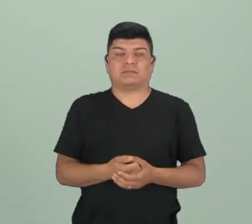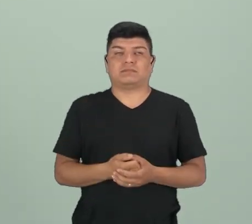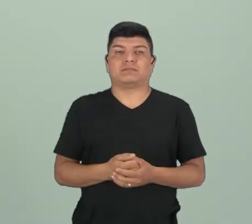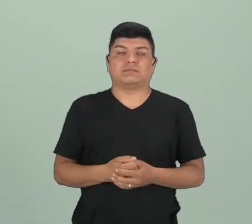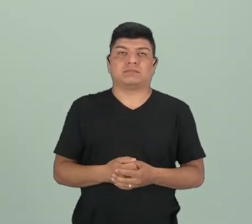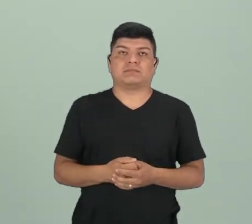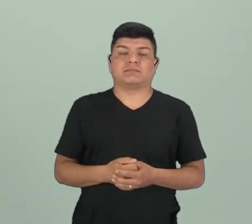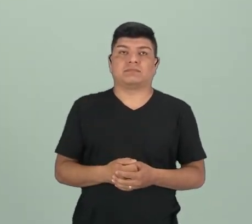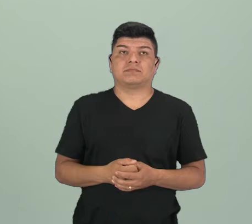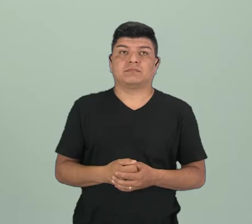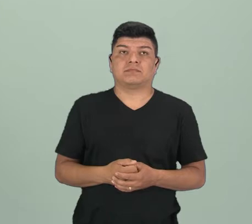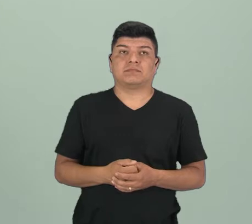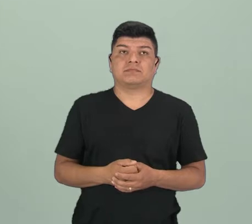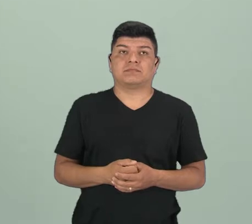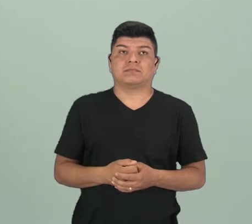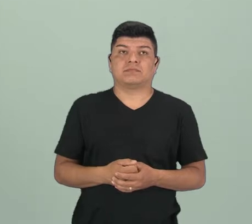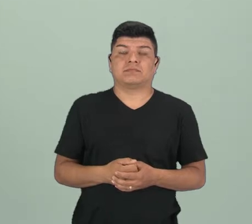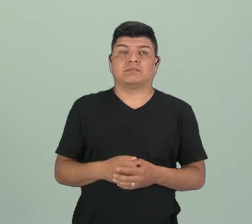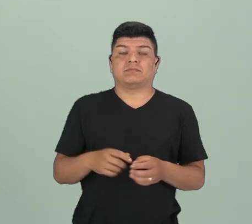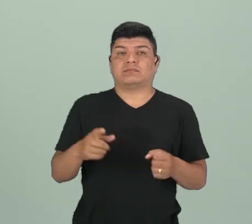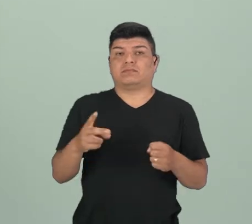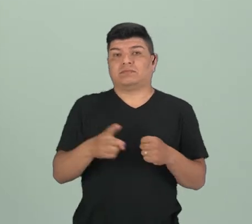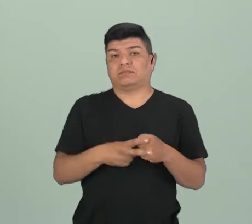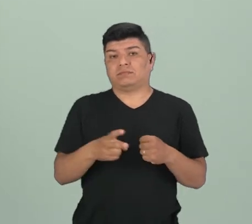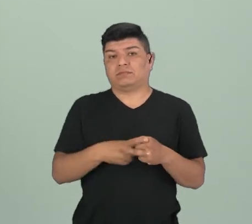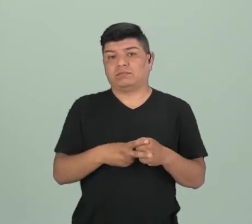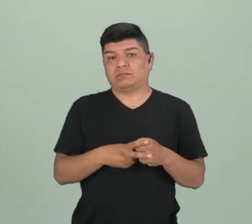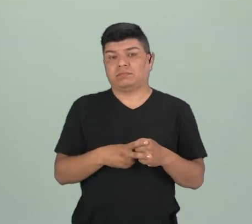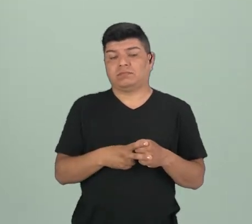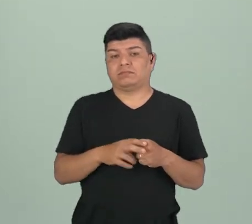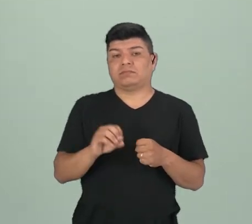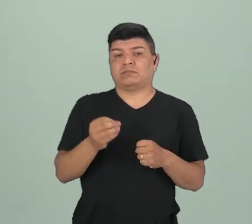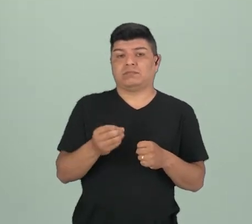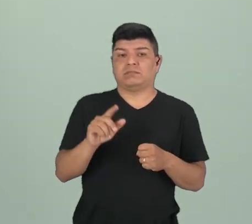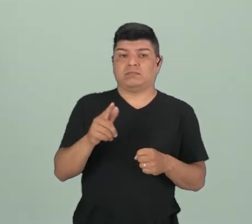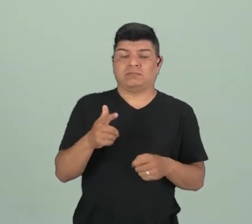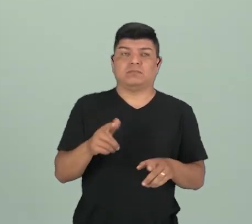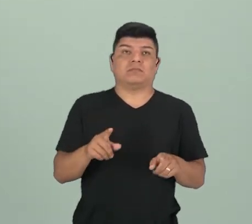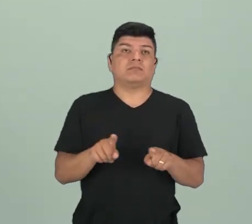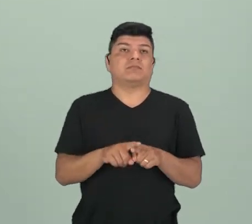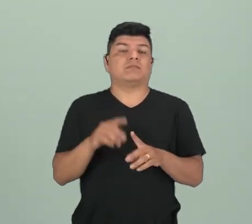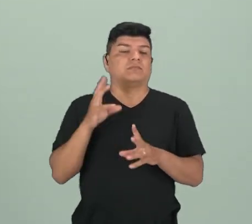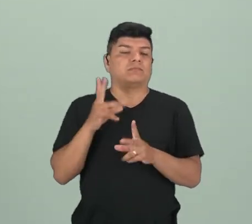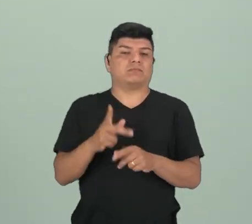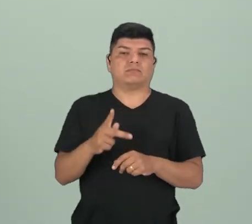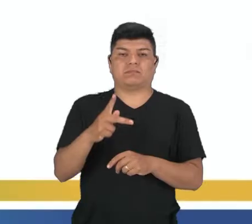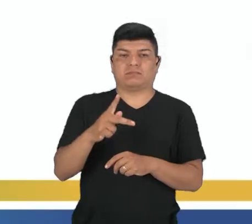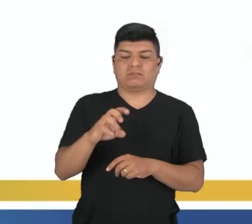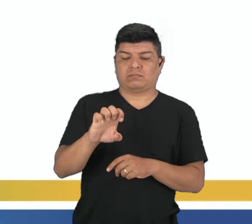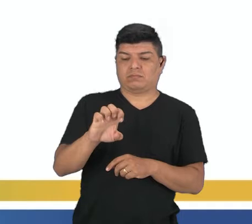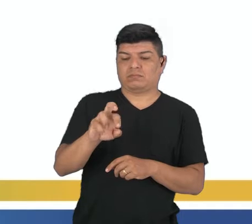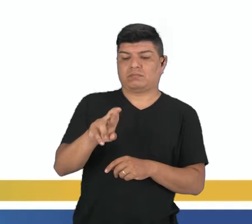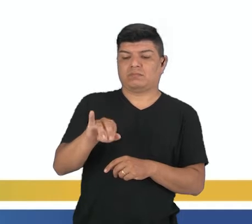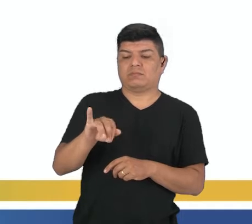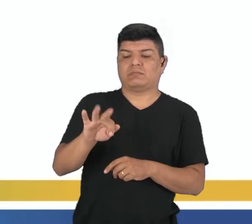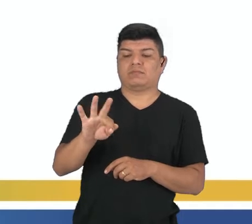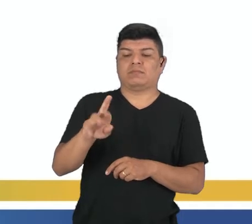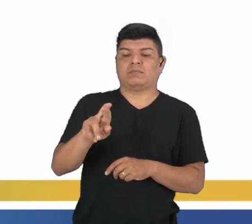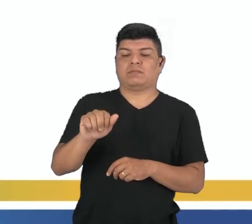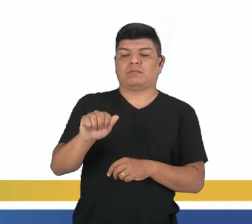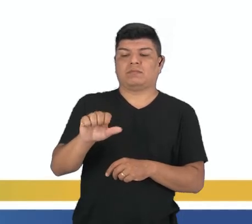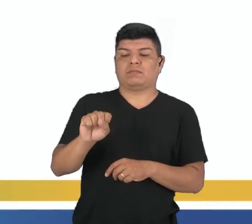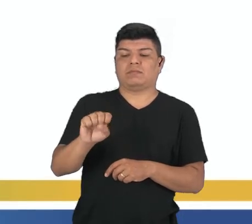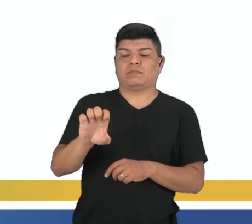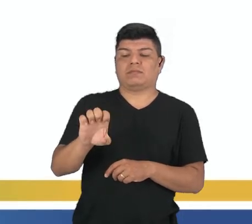futuro, tá? Então, é tempo verbal ou perífrase, né? Recordando aqui o que é perífrase. Perífrase é quando eu pego, né,